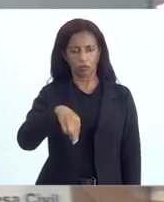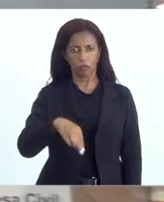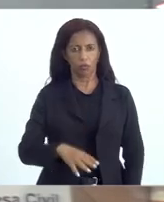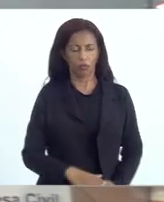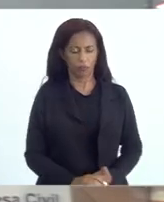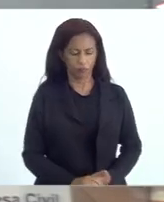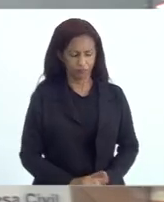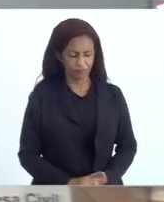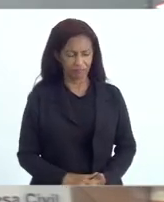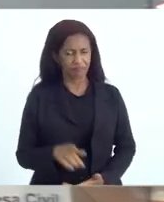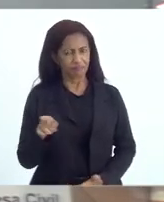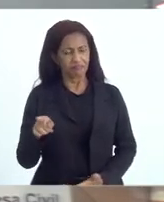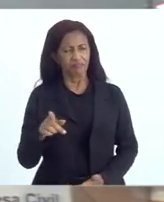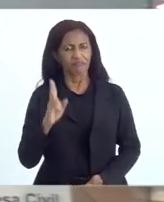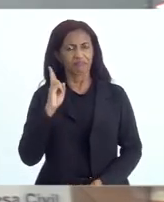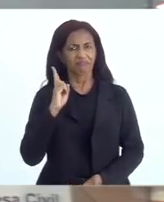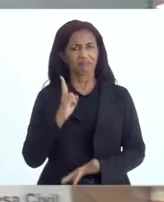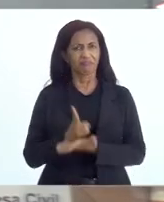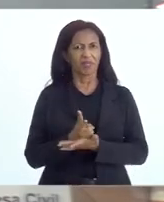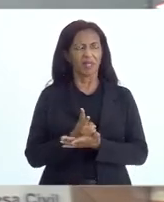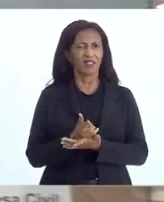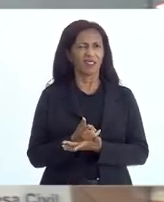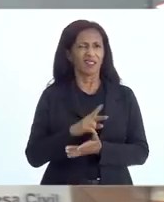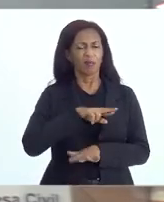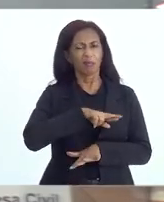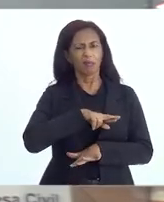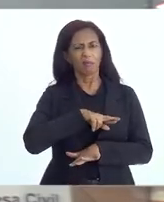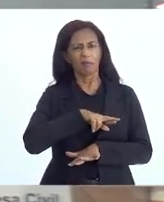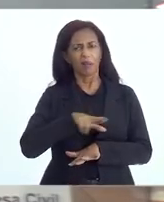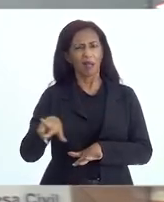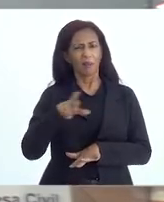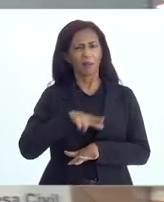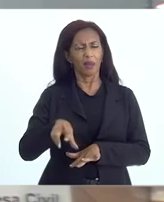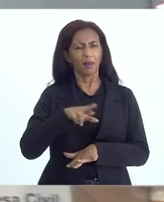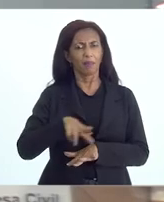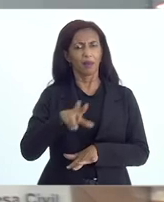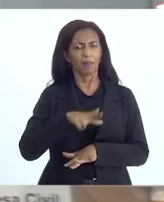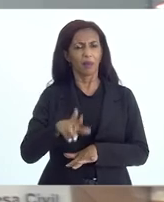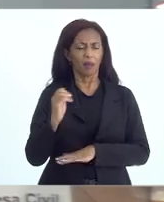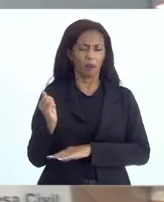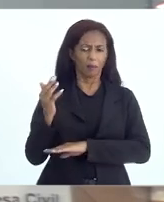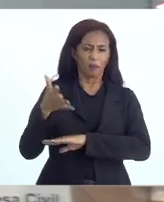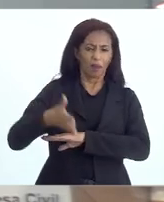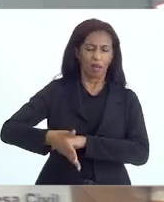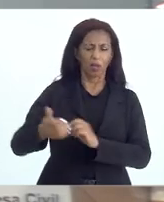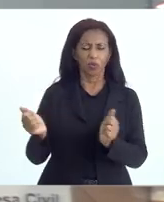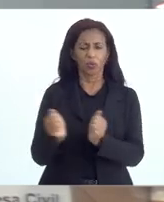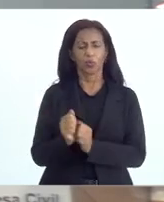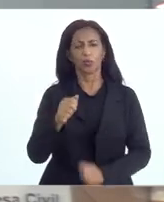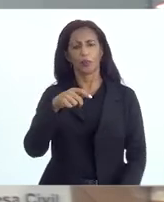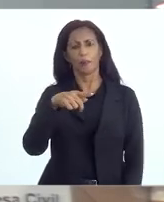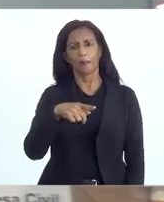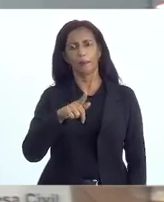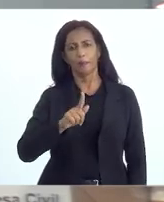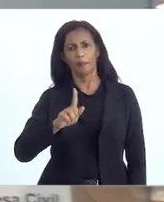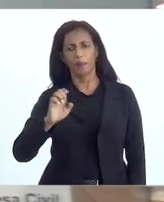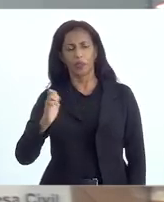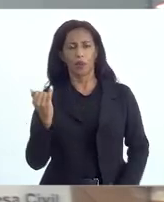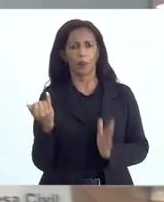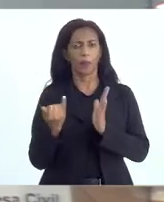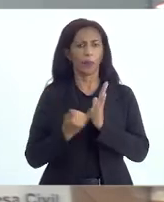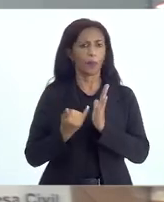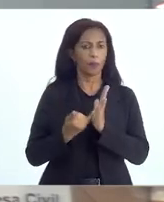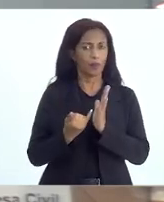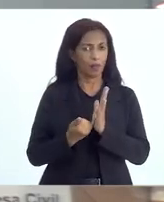por diversas vezes virou a noite com a nossa equipe para Procuradoria Geral do Estado para